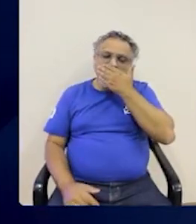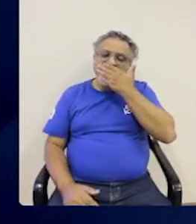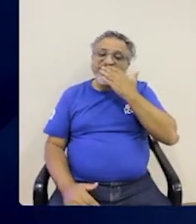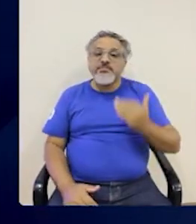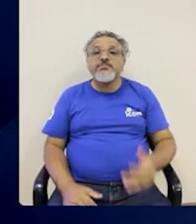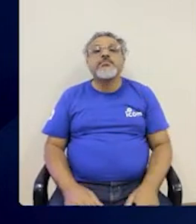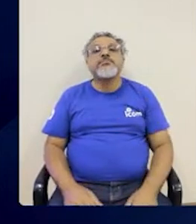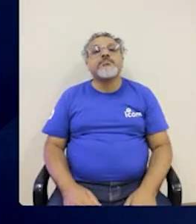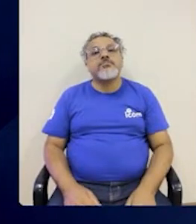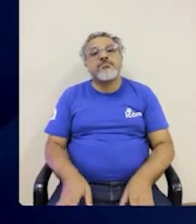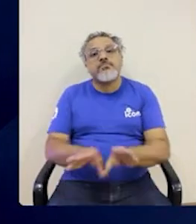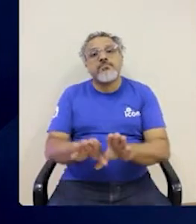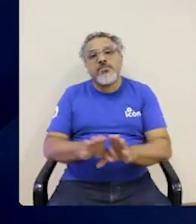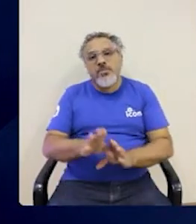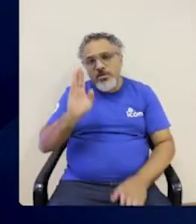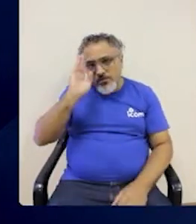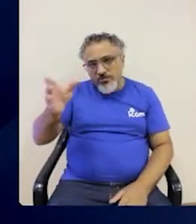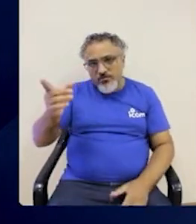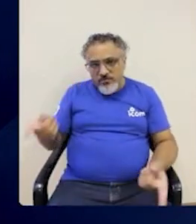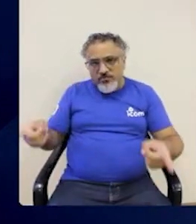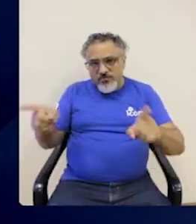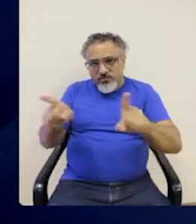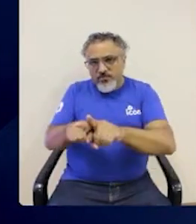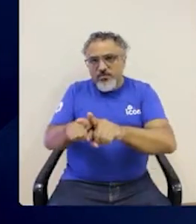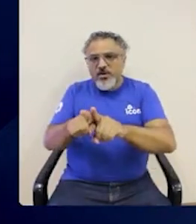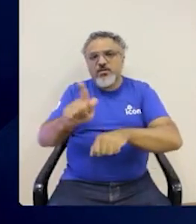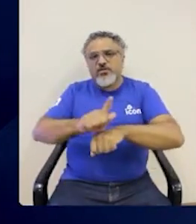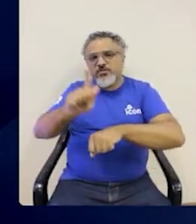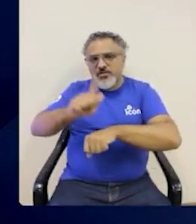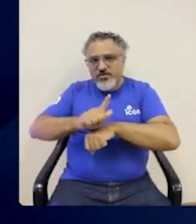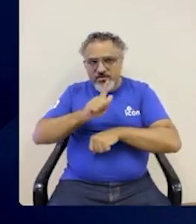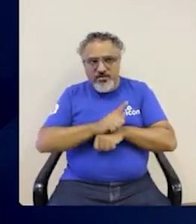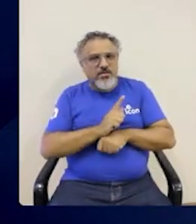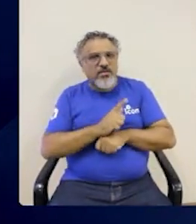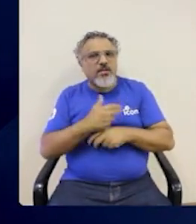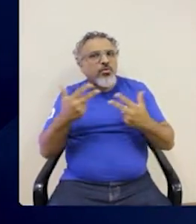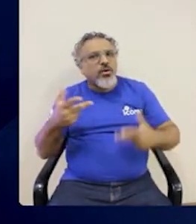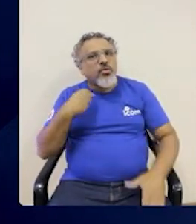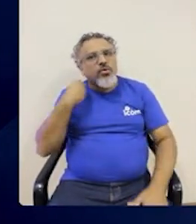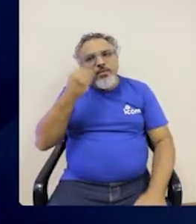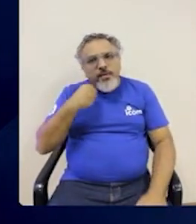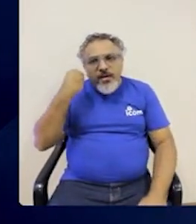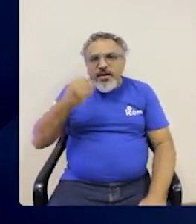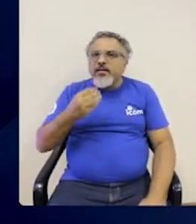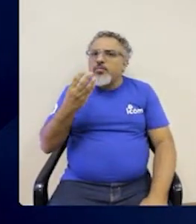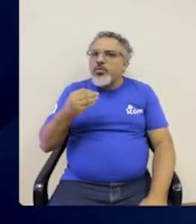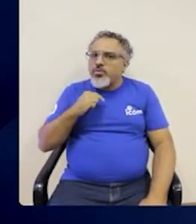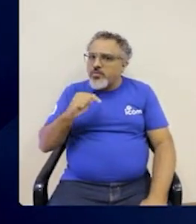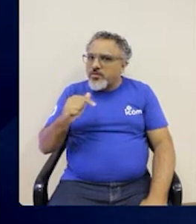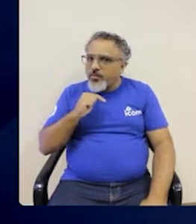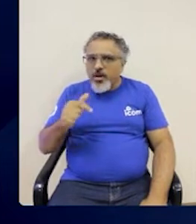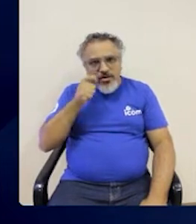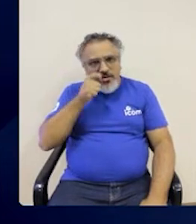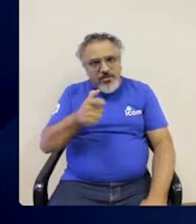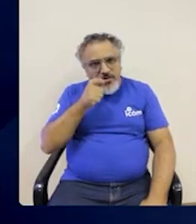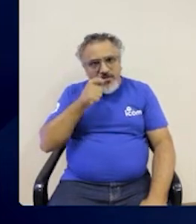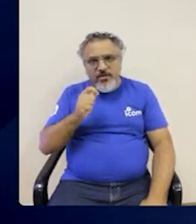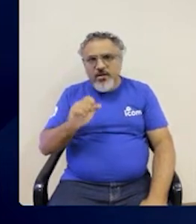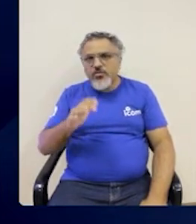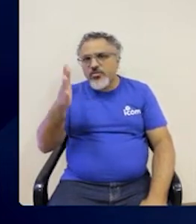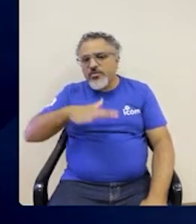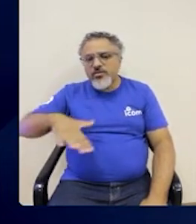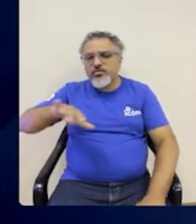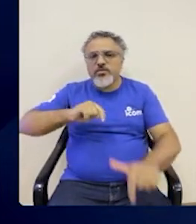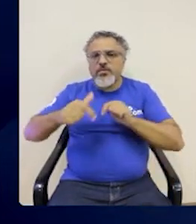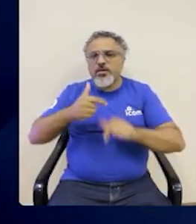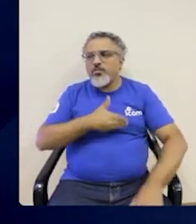E, principalmente, esse diálogo e parceria com a gestão. Tem muita coisa, muita experiência, muito trabalho interessante acontecendo nos serviços